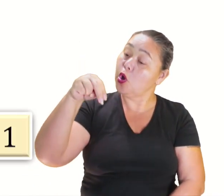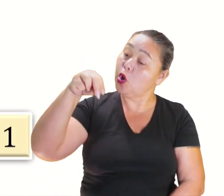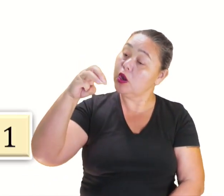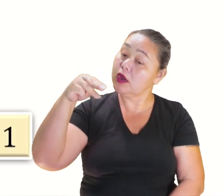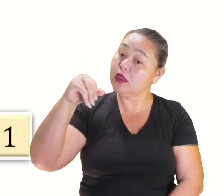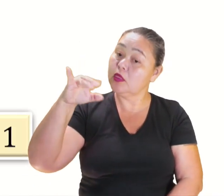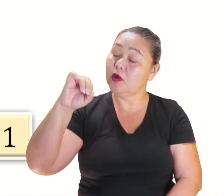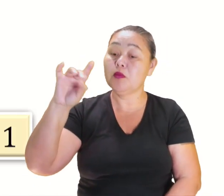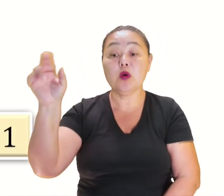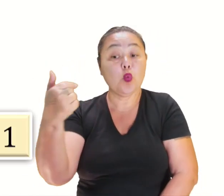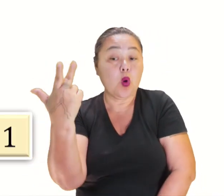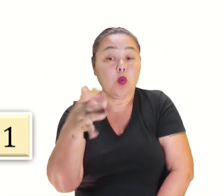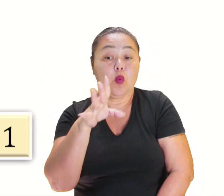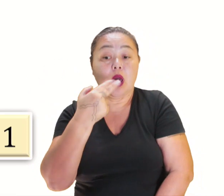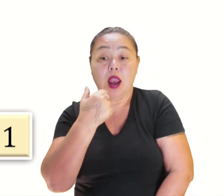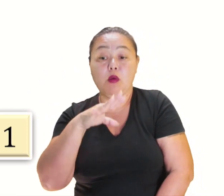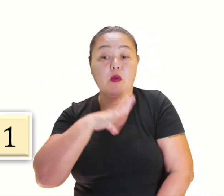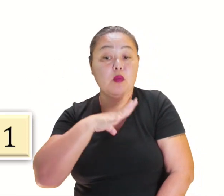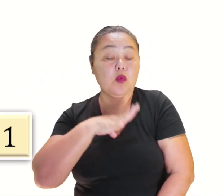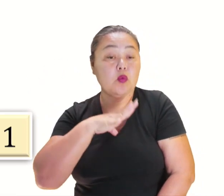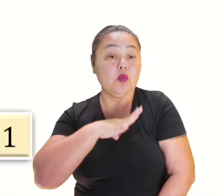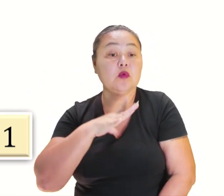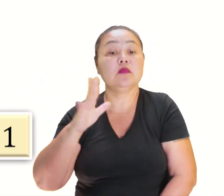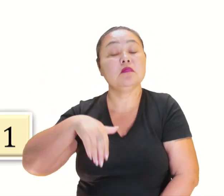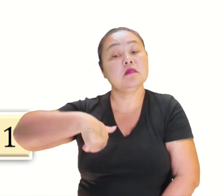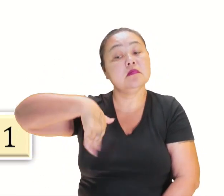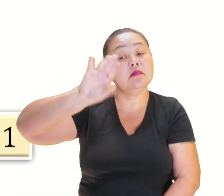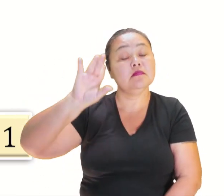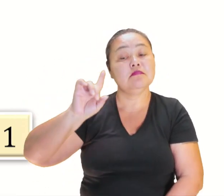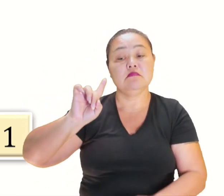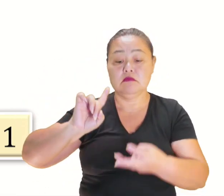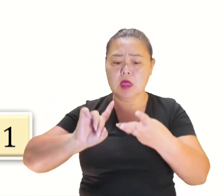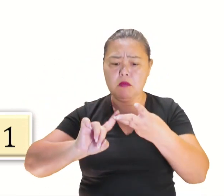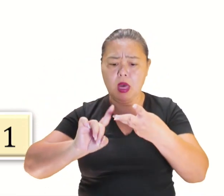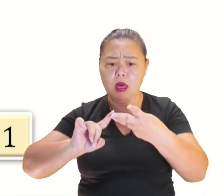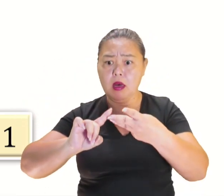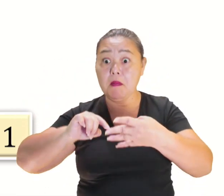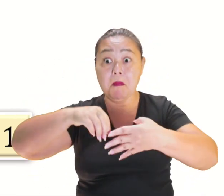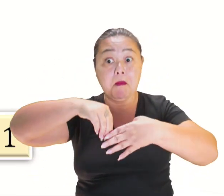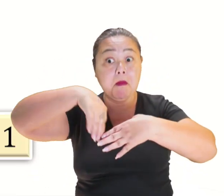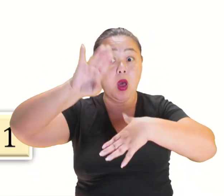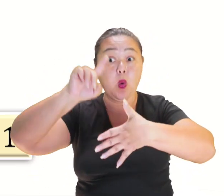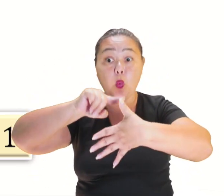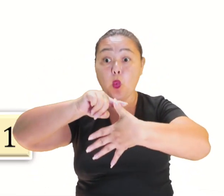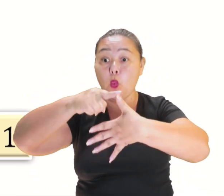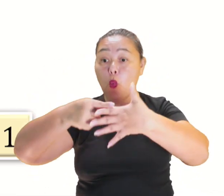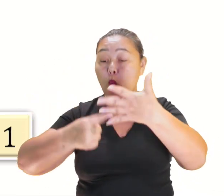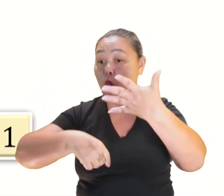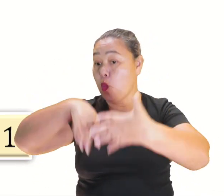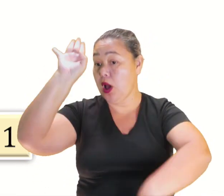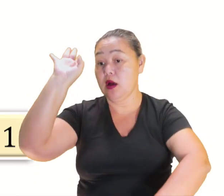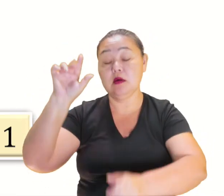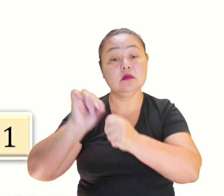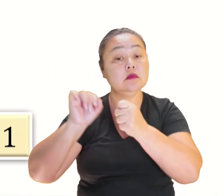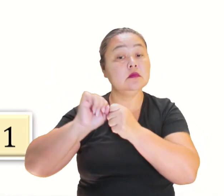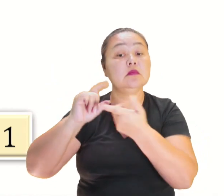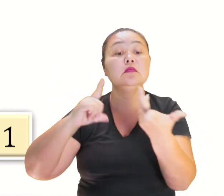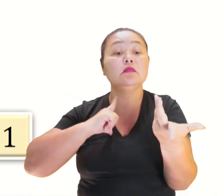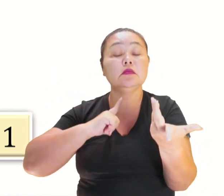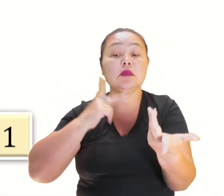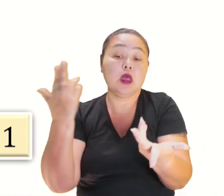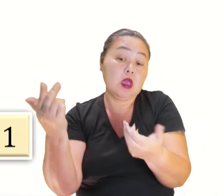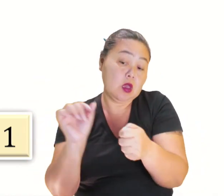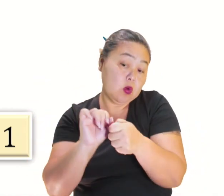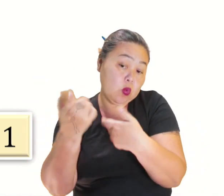assim como na língua portuguesa já falamos, né? Quando temos mais de 3, né? 4 ou mais termos, lá na língua